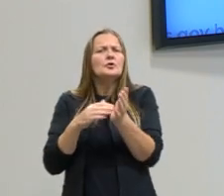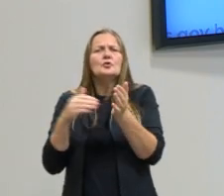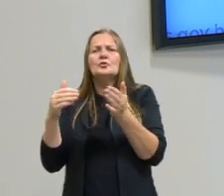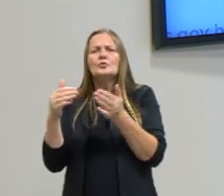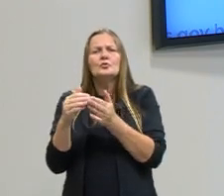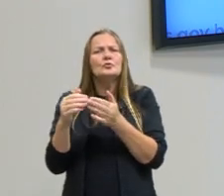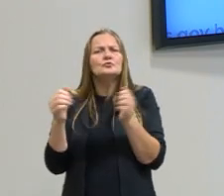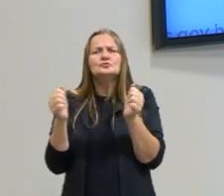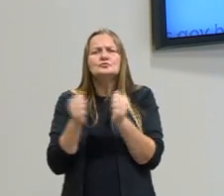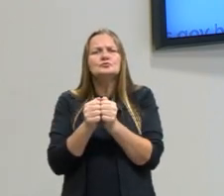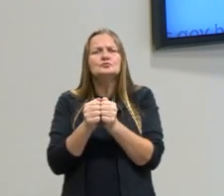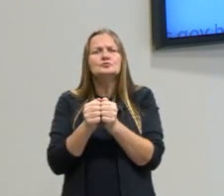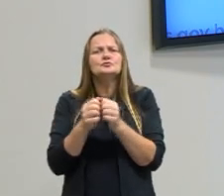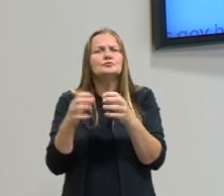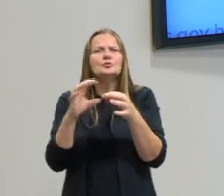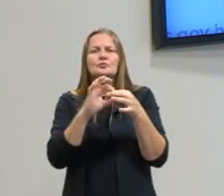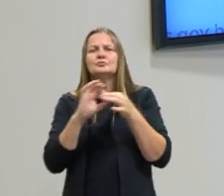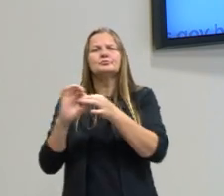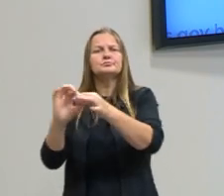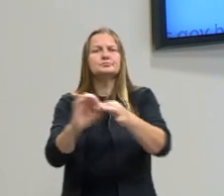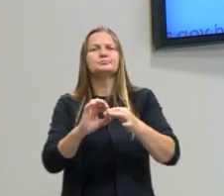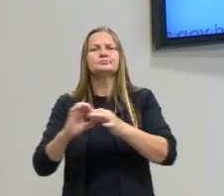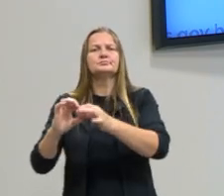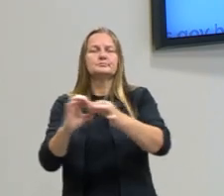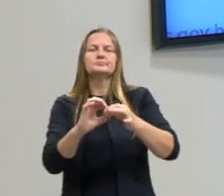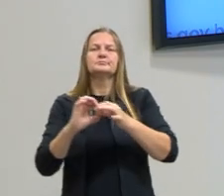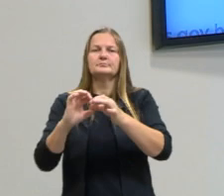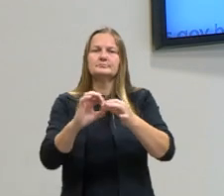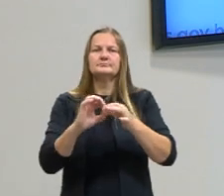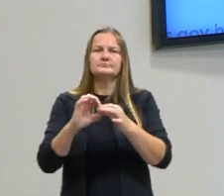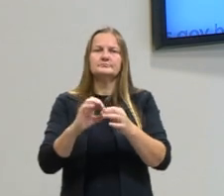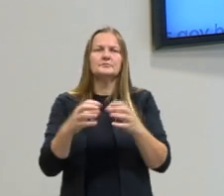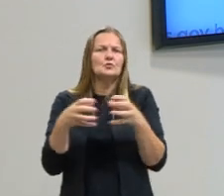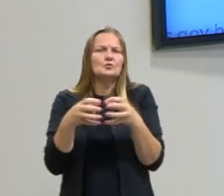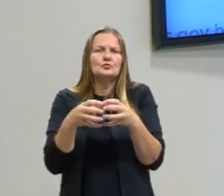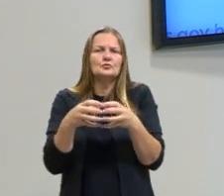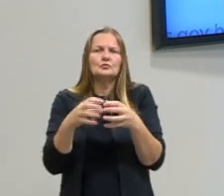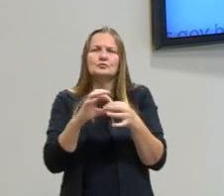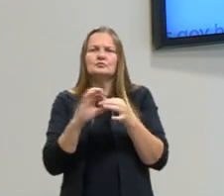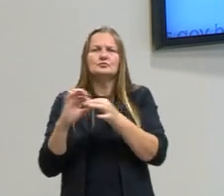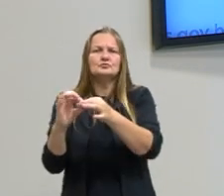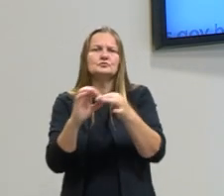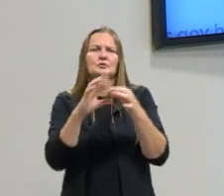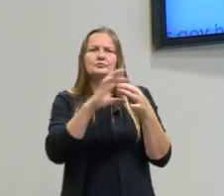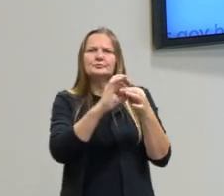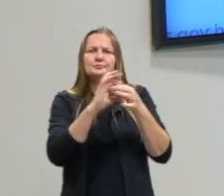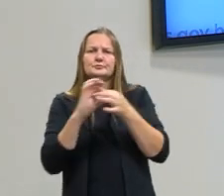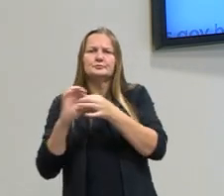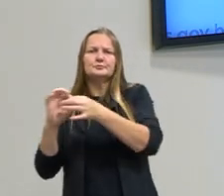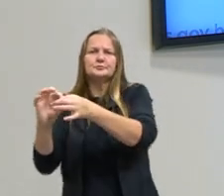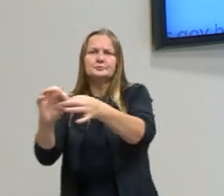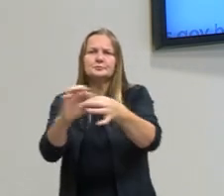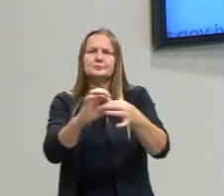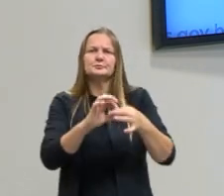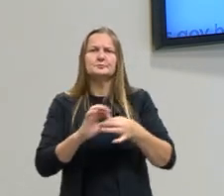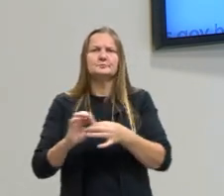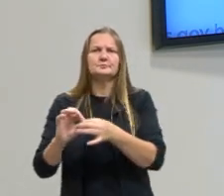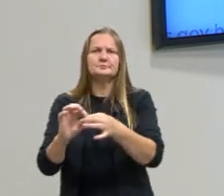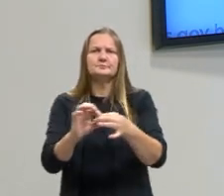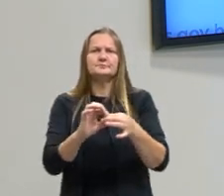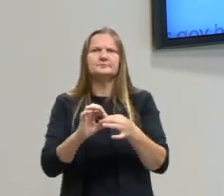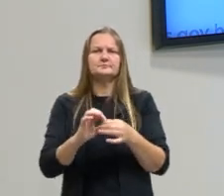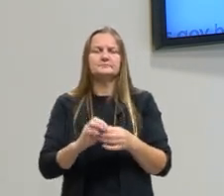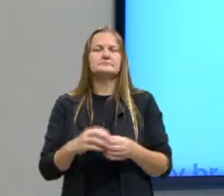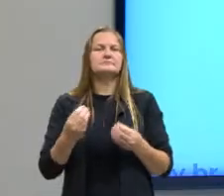todo ele de forma integralizadora né é um conjunto que se liga um ao outro a